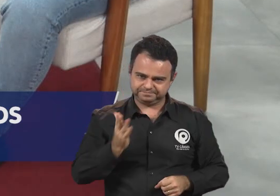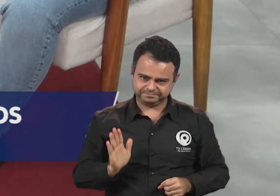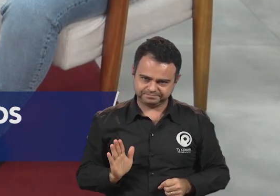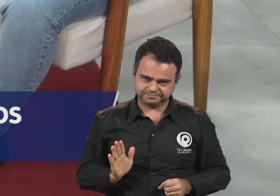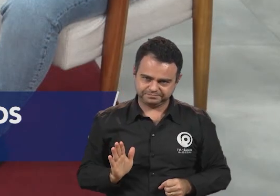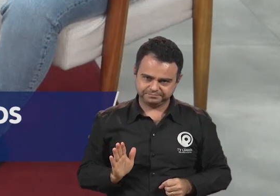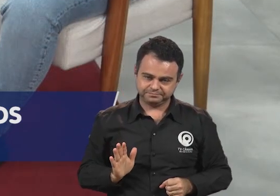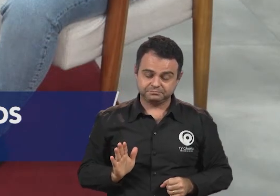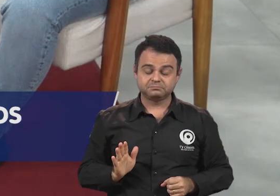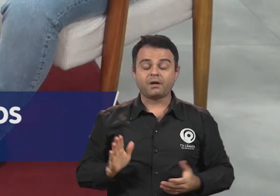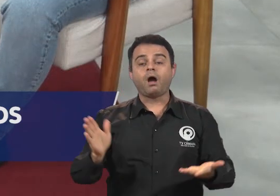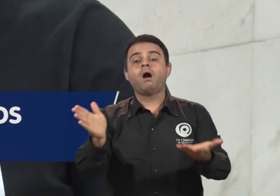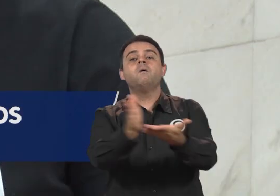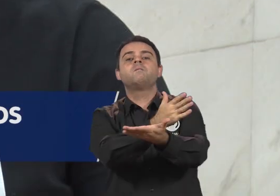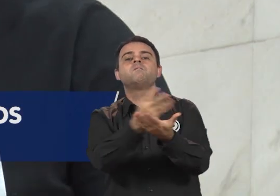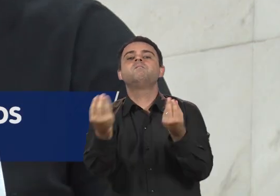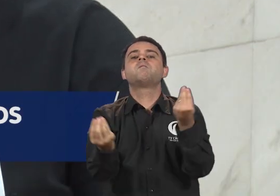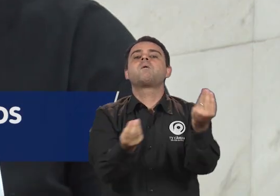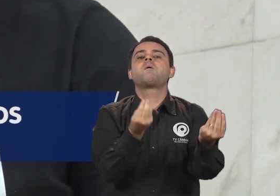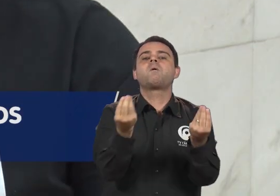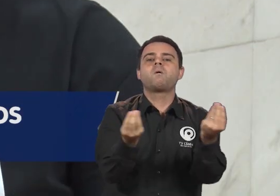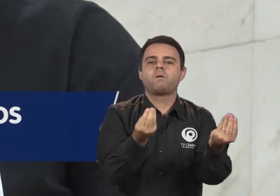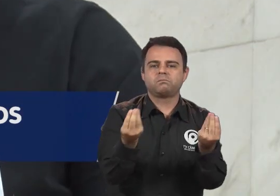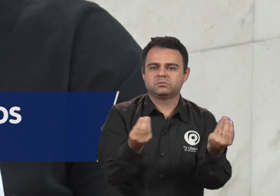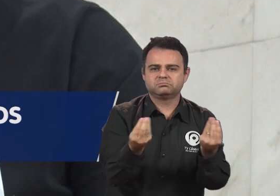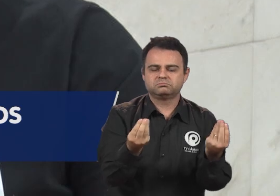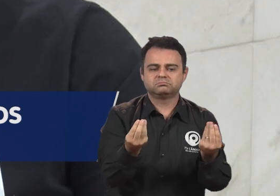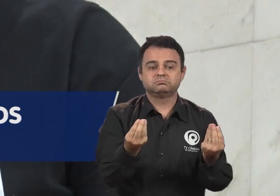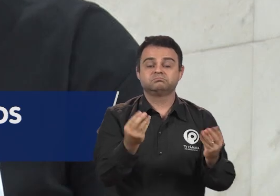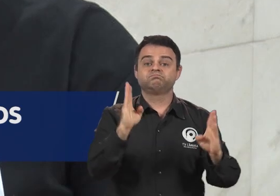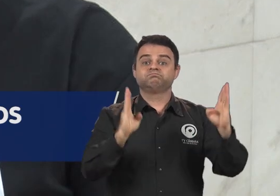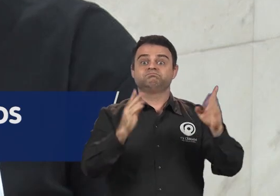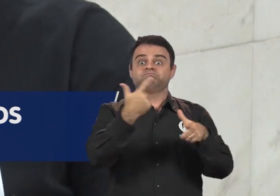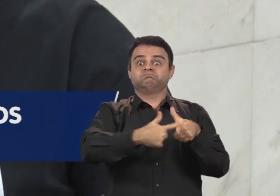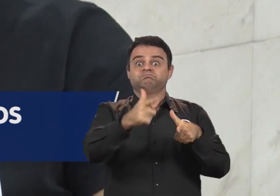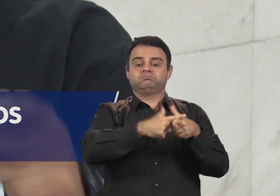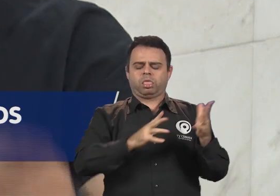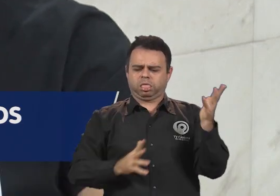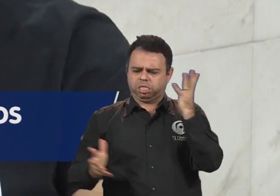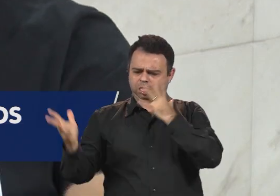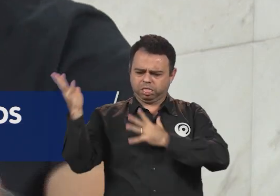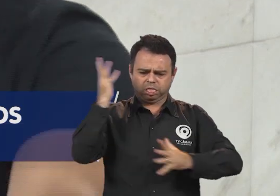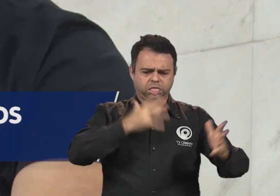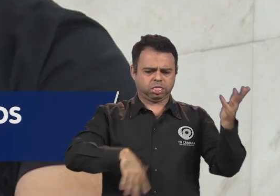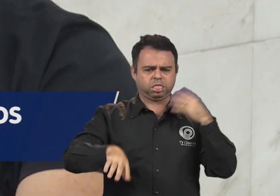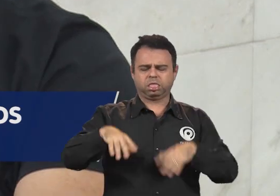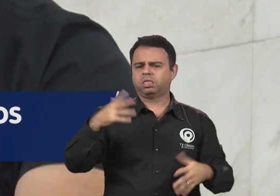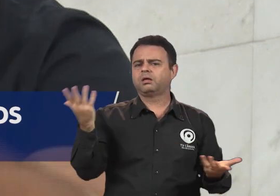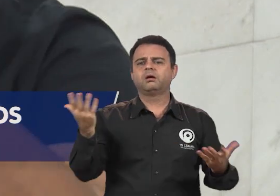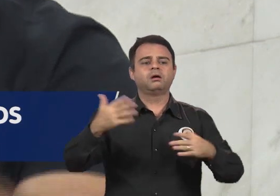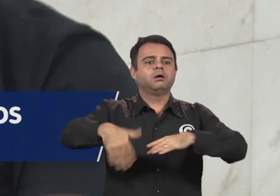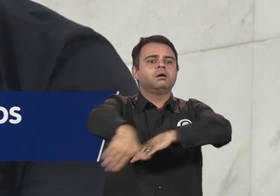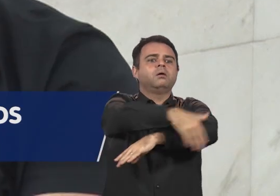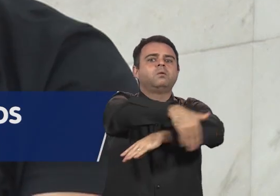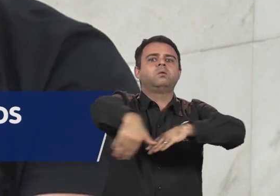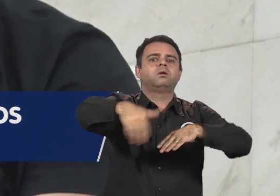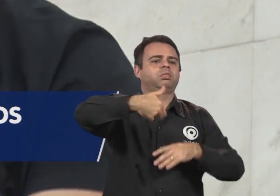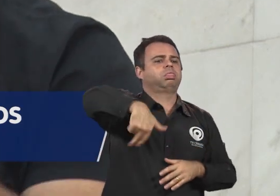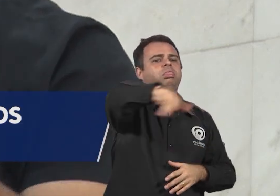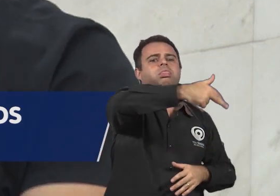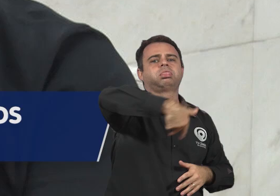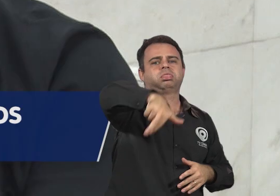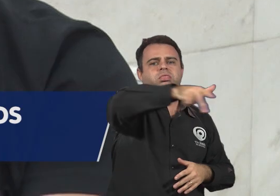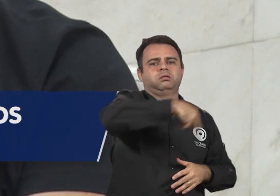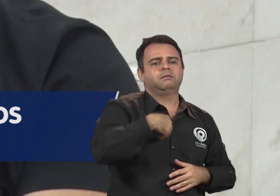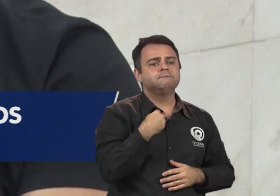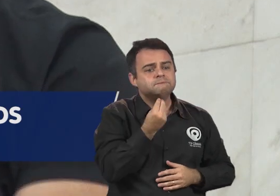necessidade, por um problema, e aquilo ali é transitório na vida daquela pessoa. Quando aquela pessoa ela tiver a oportunidade de sair daquele lugar,